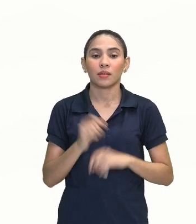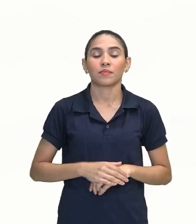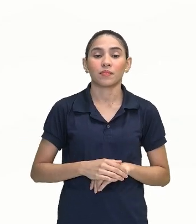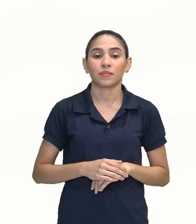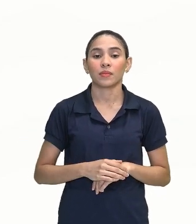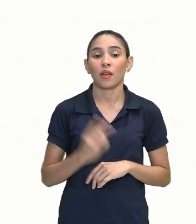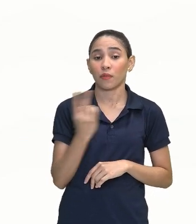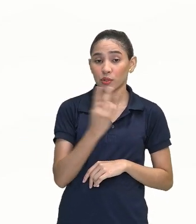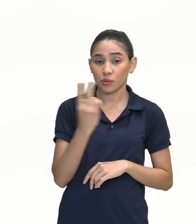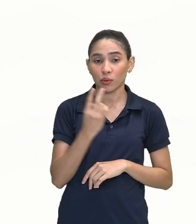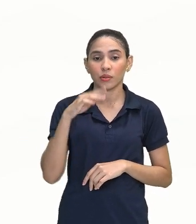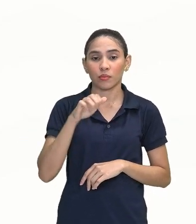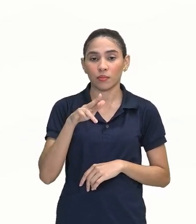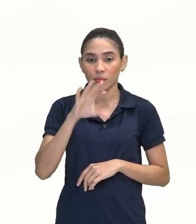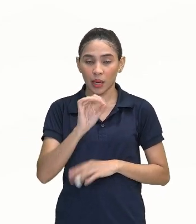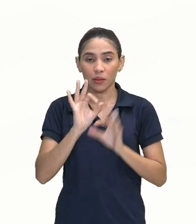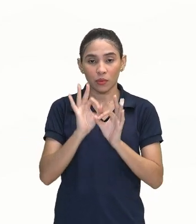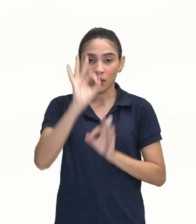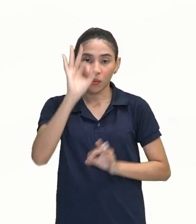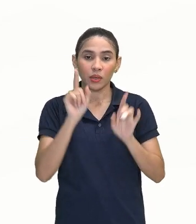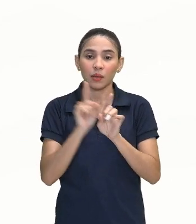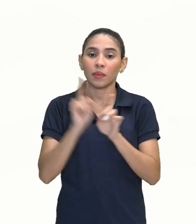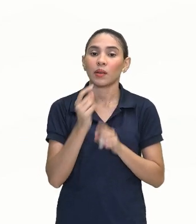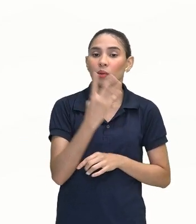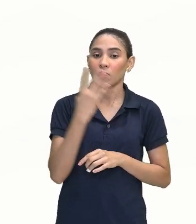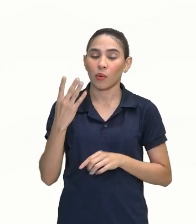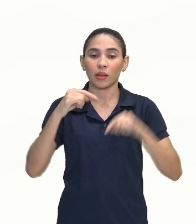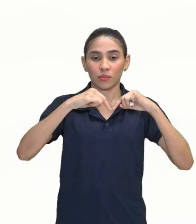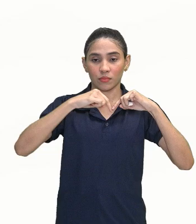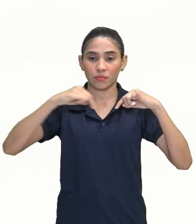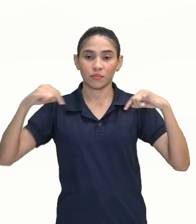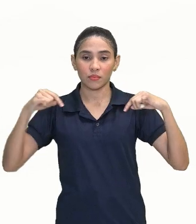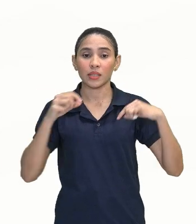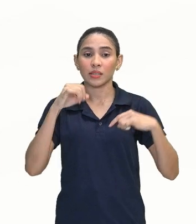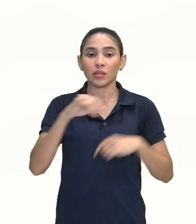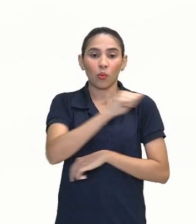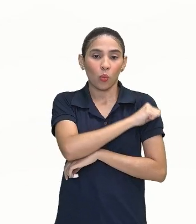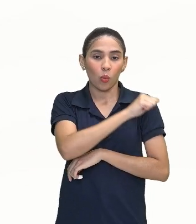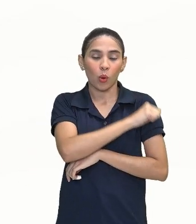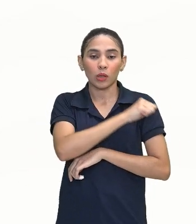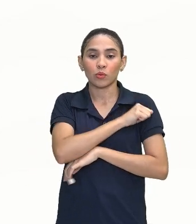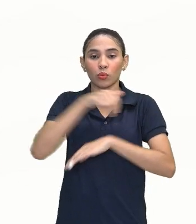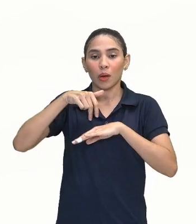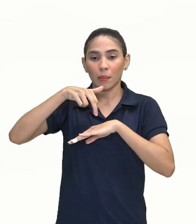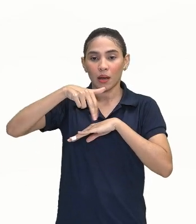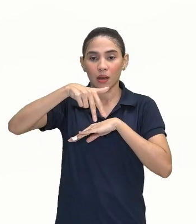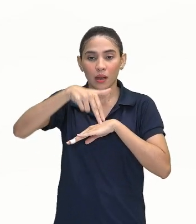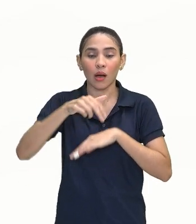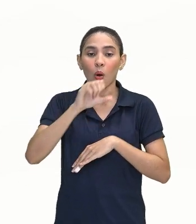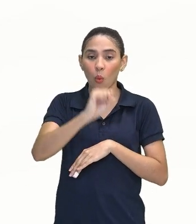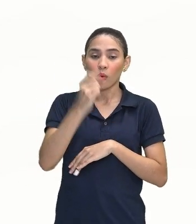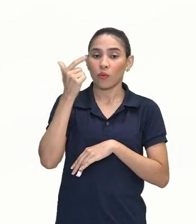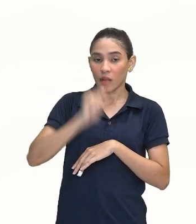22 metros de largura e 44 metros de comprimento. Se um aluno percorrer essa quadra 8